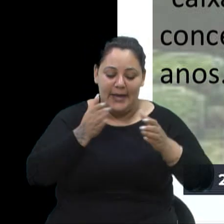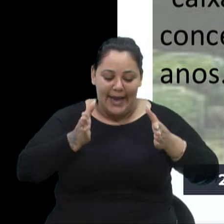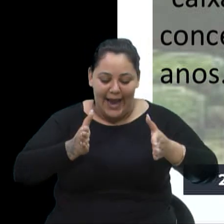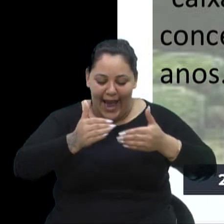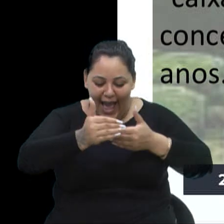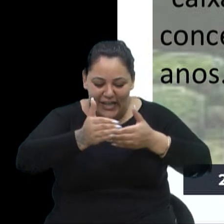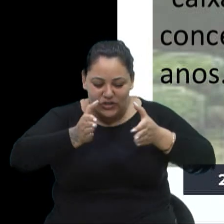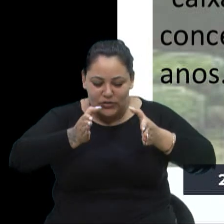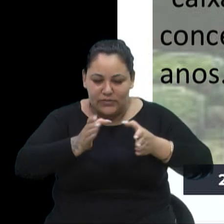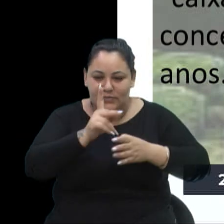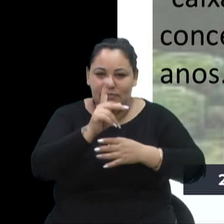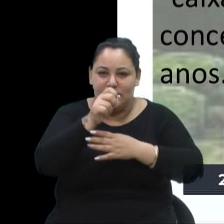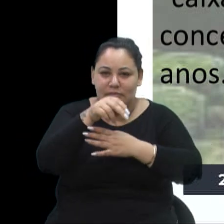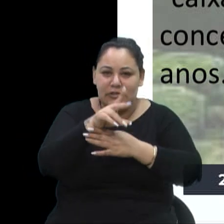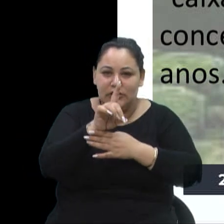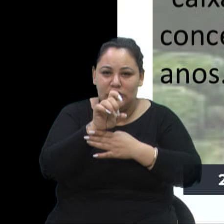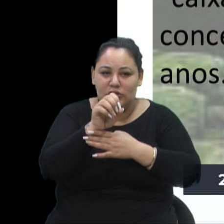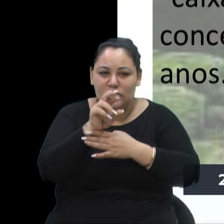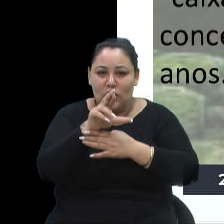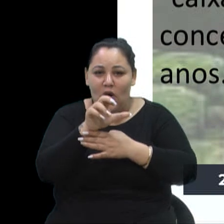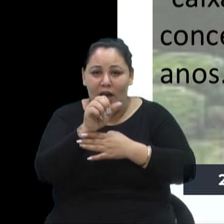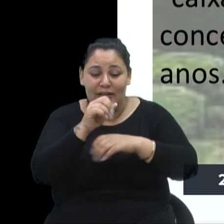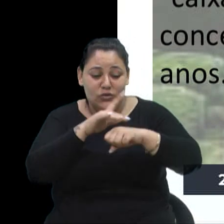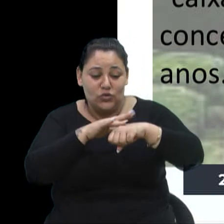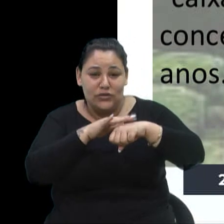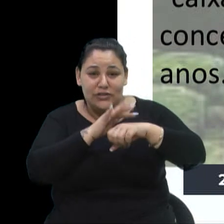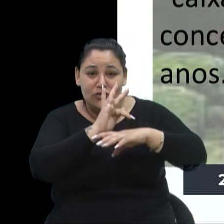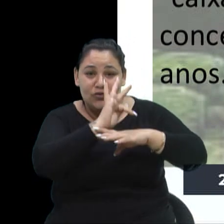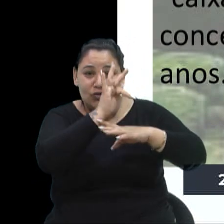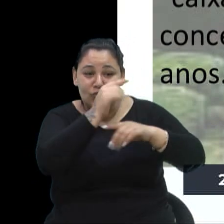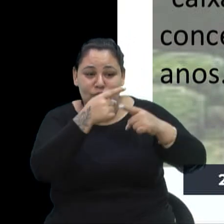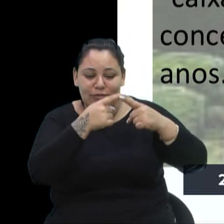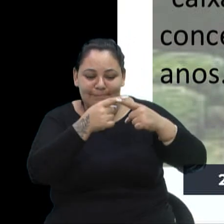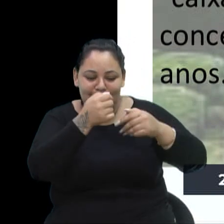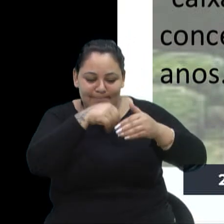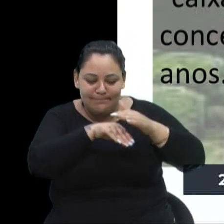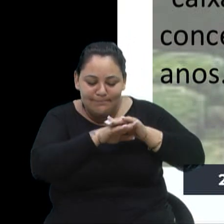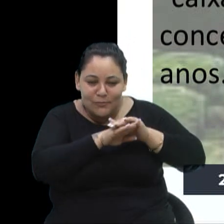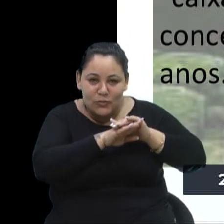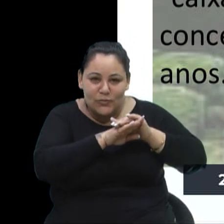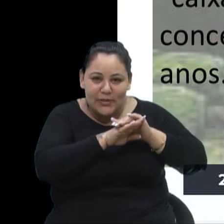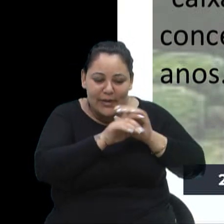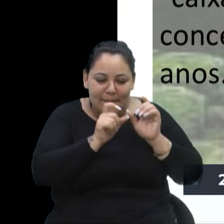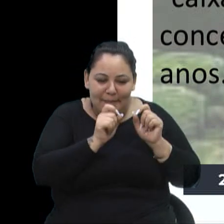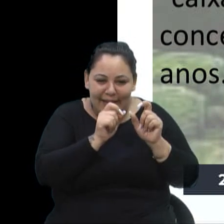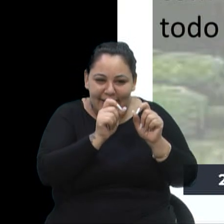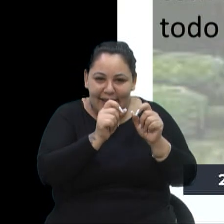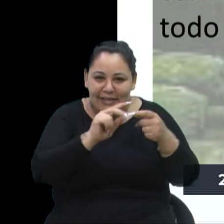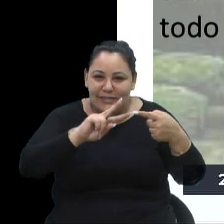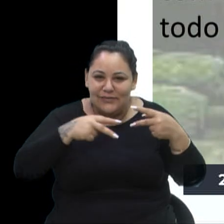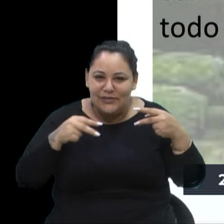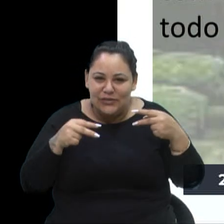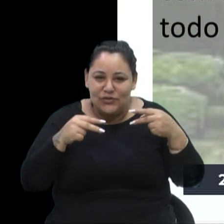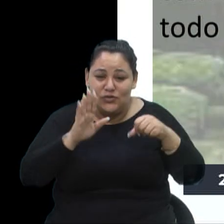Pandora das doenças do futuro por concentrar bactérias e vírus de mais de 15 mil anos.